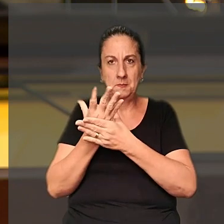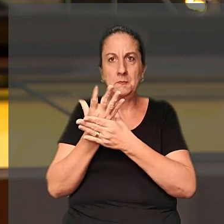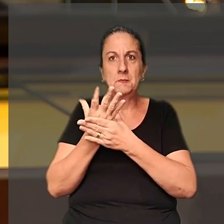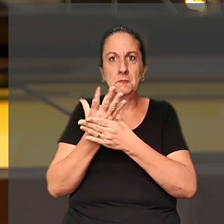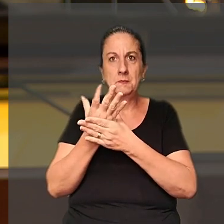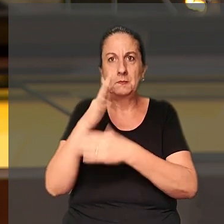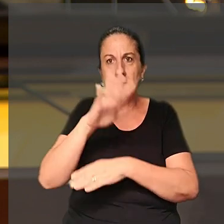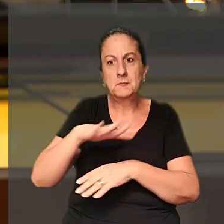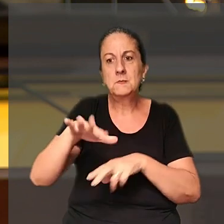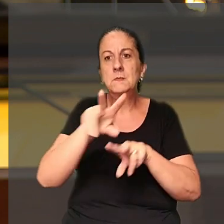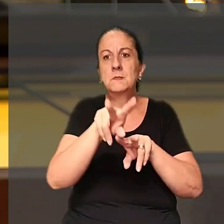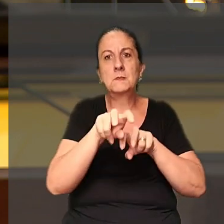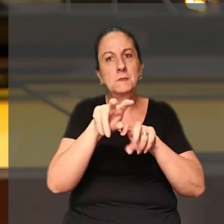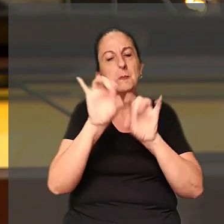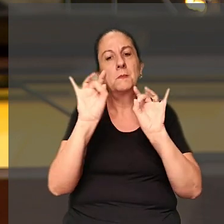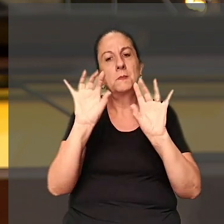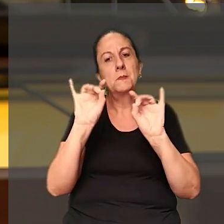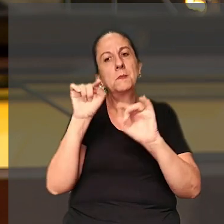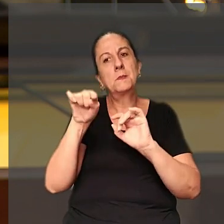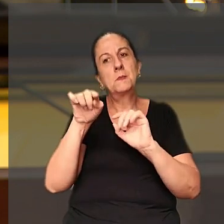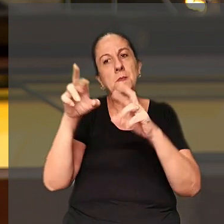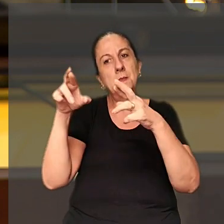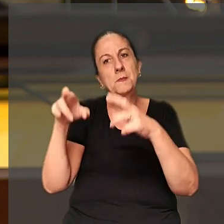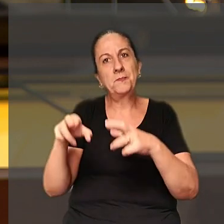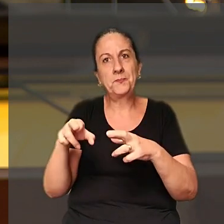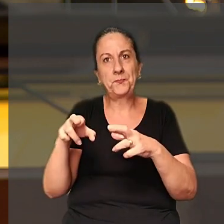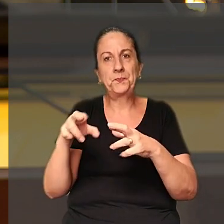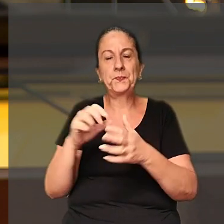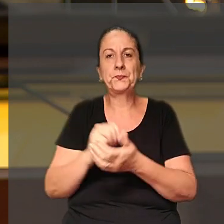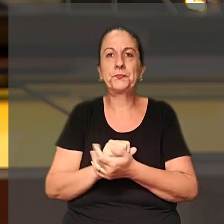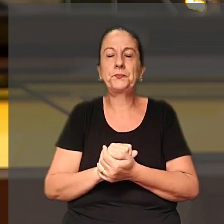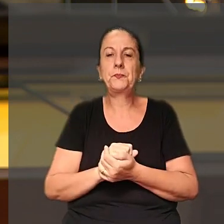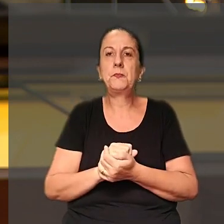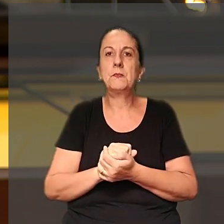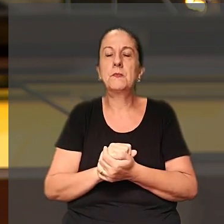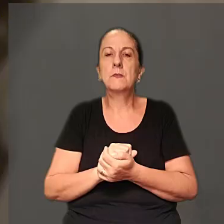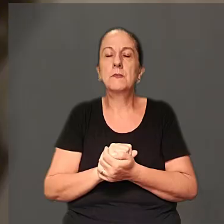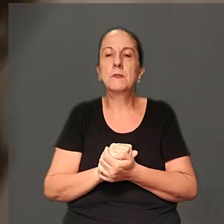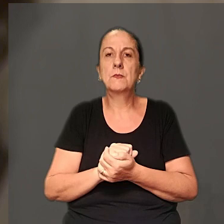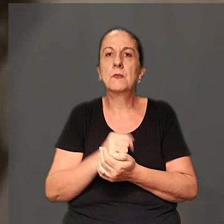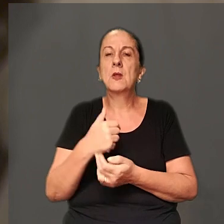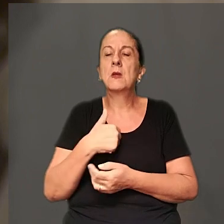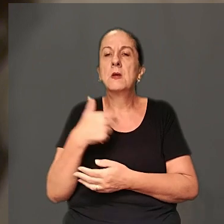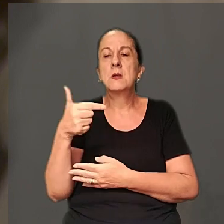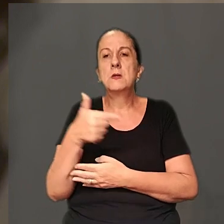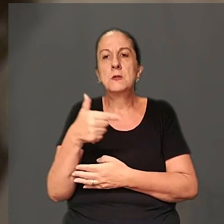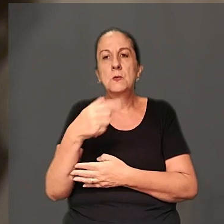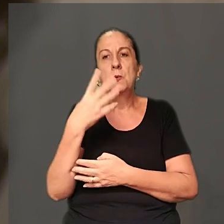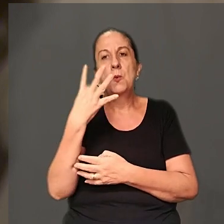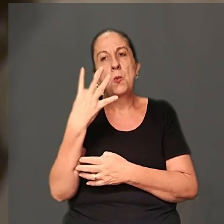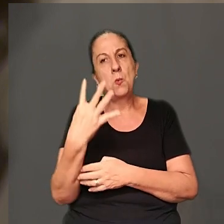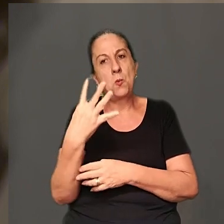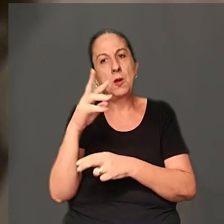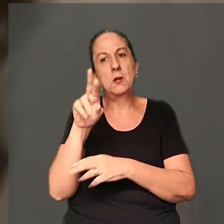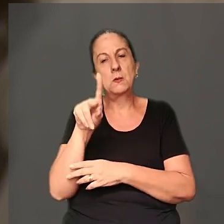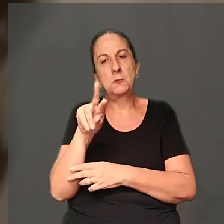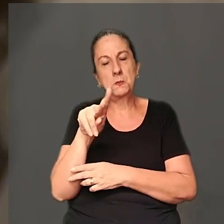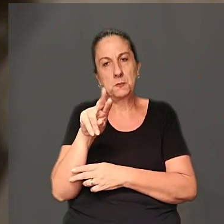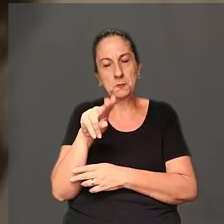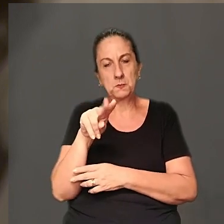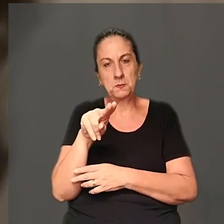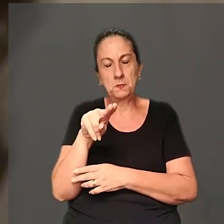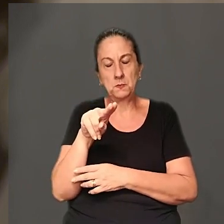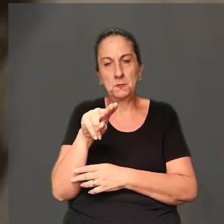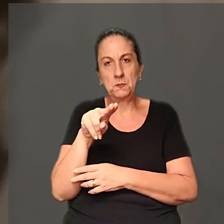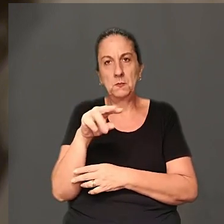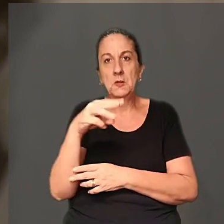sempre acontece na zona rural, especialmente naquela região. Sou o segundo de 4